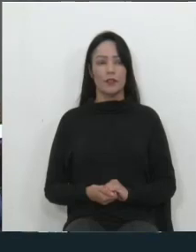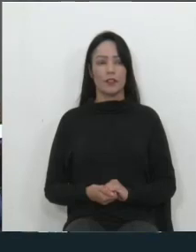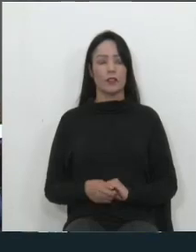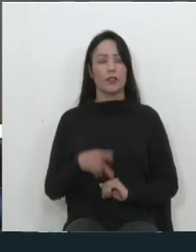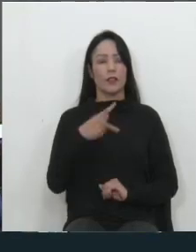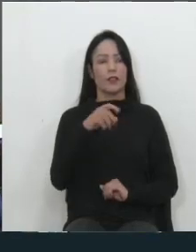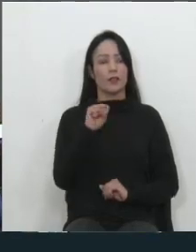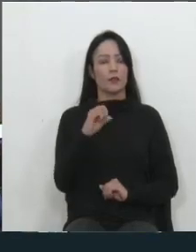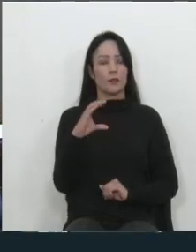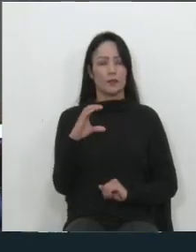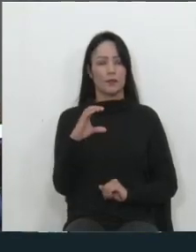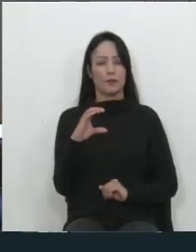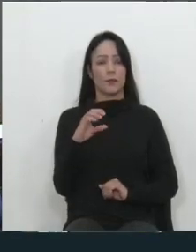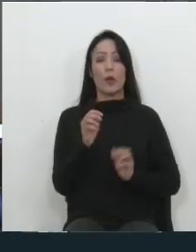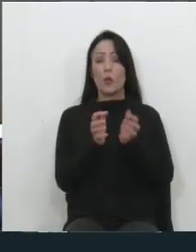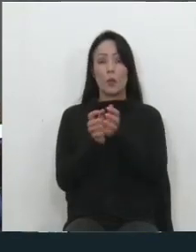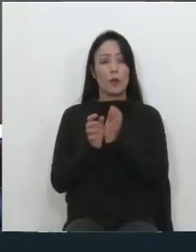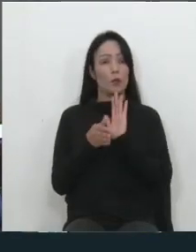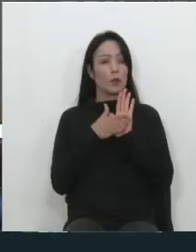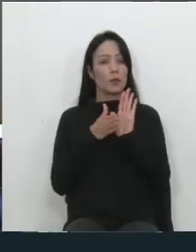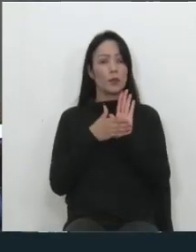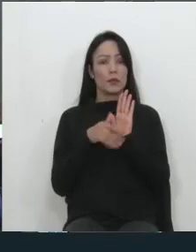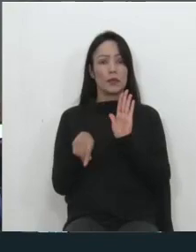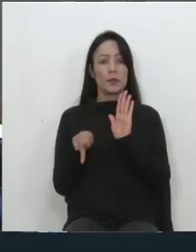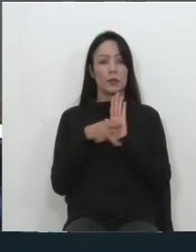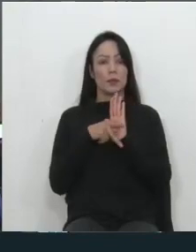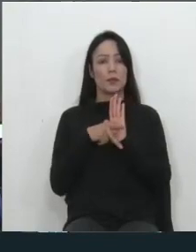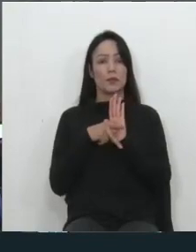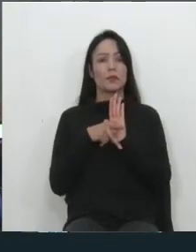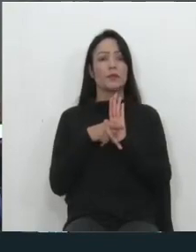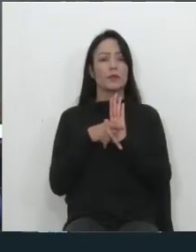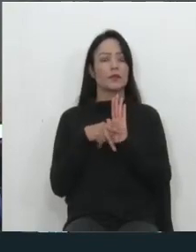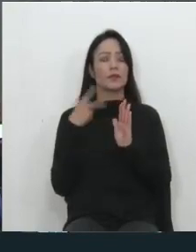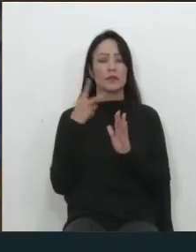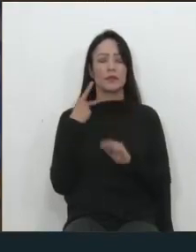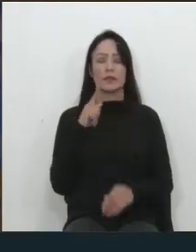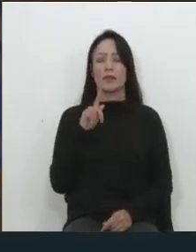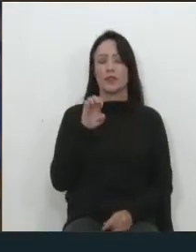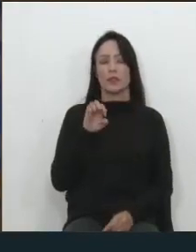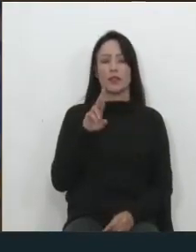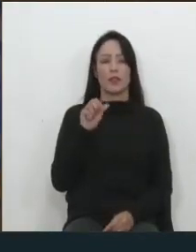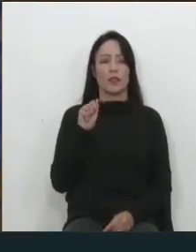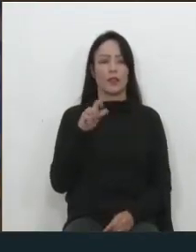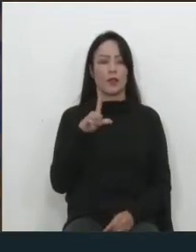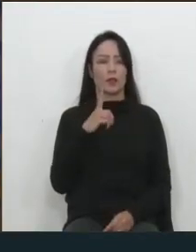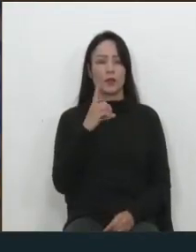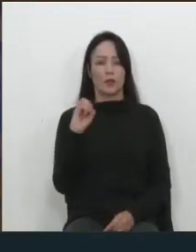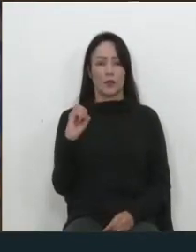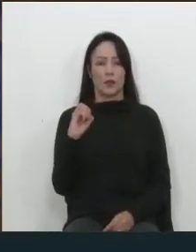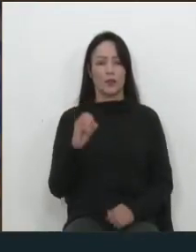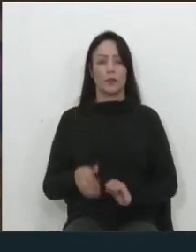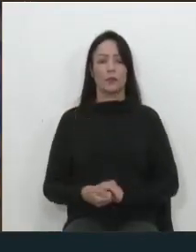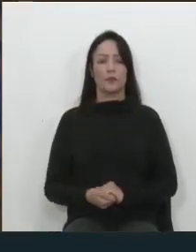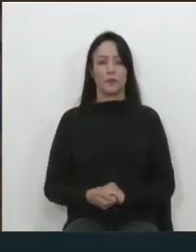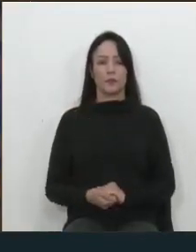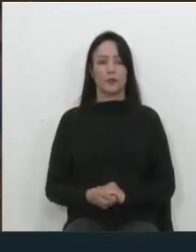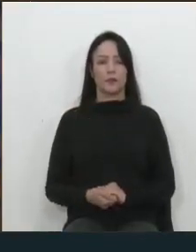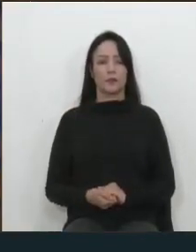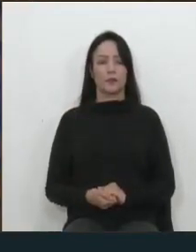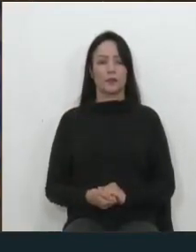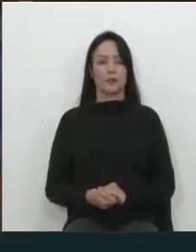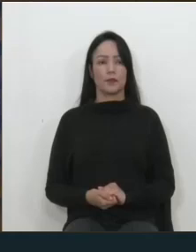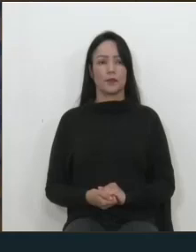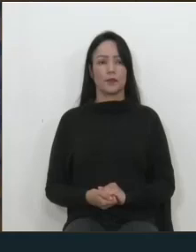PSC, nas comissões propostas nessa casa, vereador Geraldo Celestino, pelo PSC Podemos.